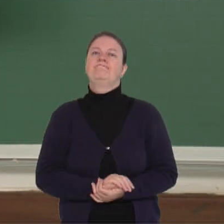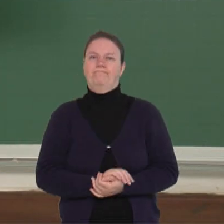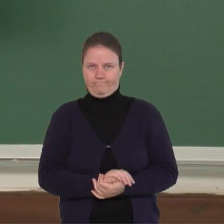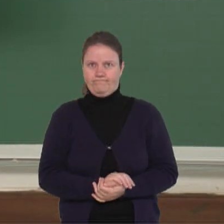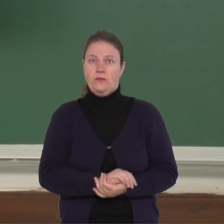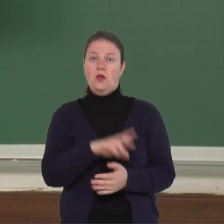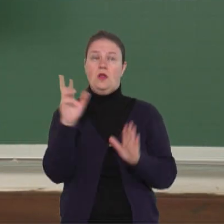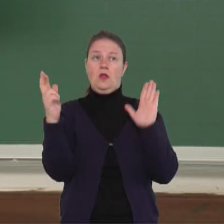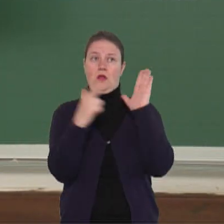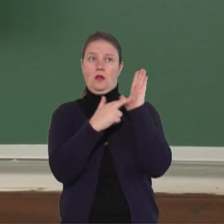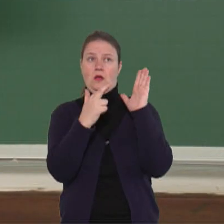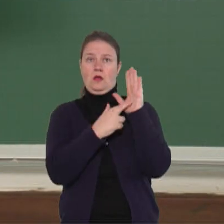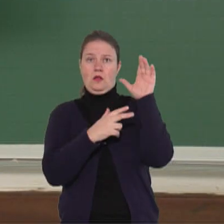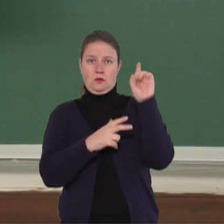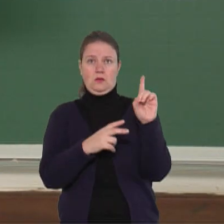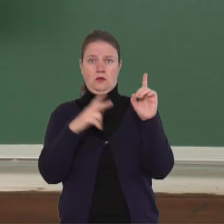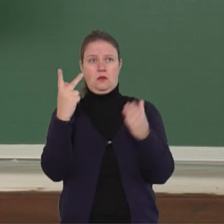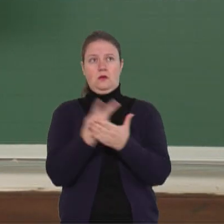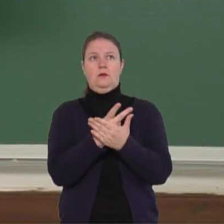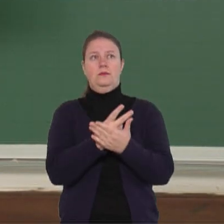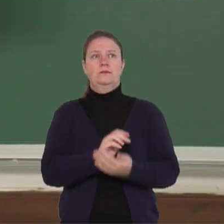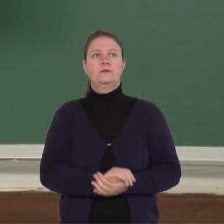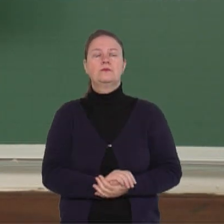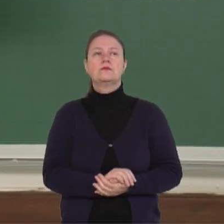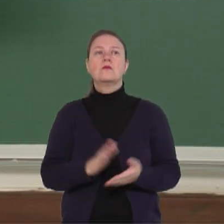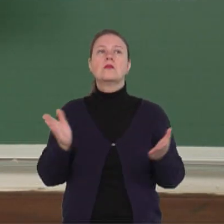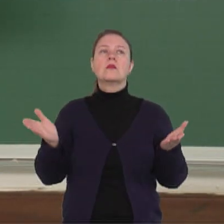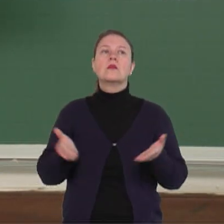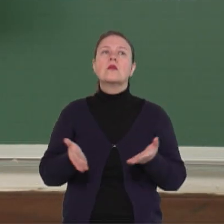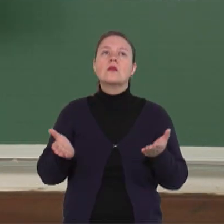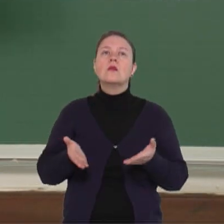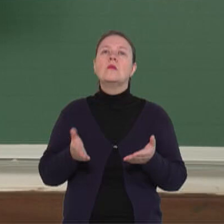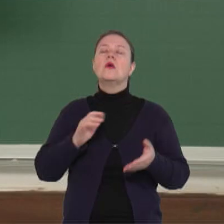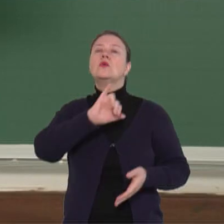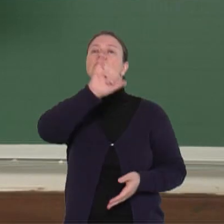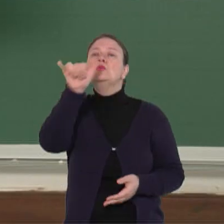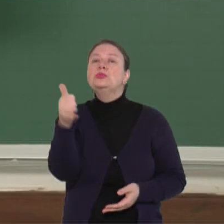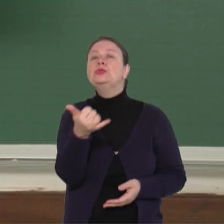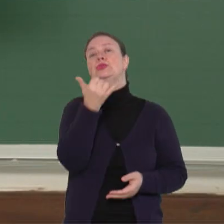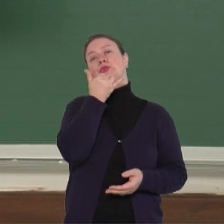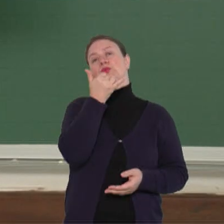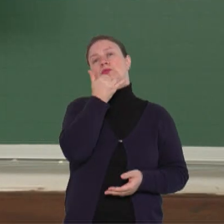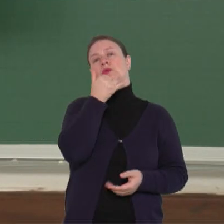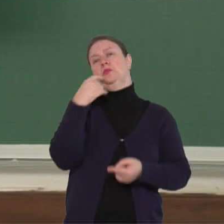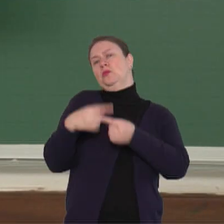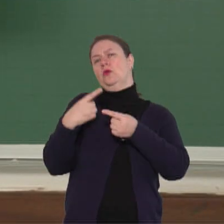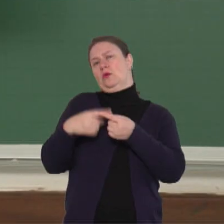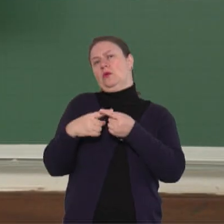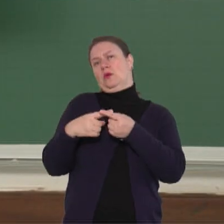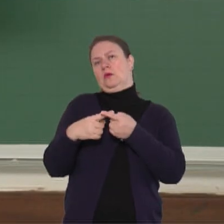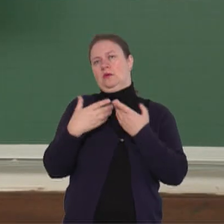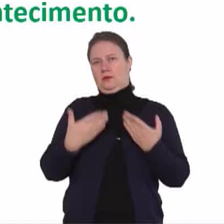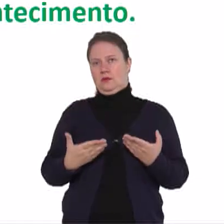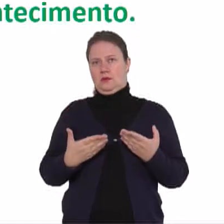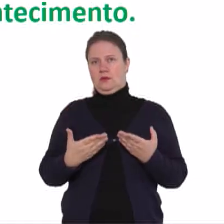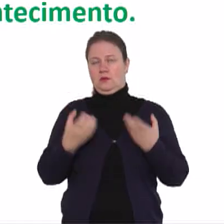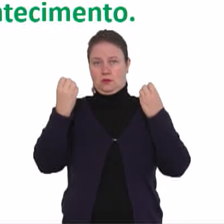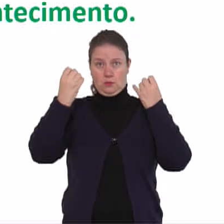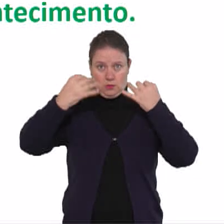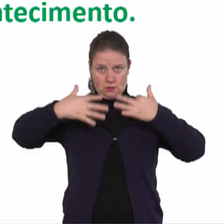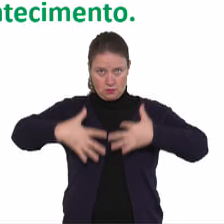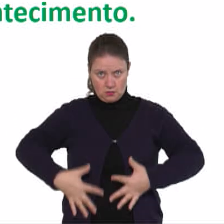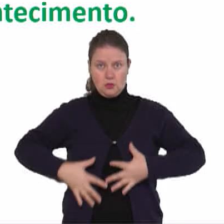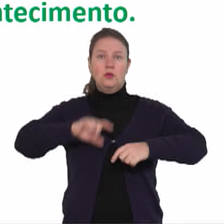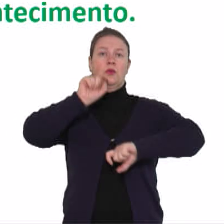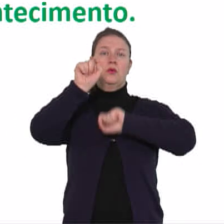ela é a alternativa incorreta, né? Daí também você tinha que justificar a escolha da resposta. Então aqui, ó, daí é